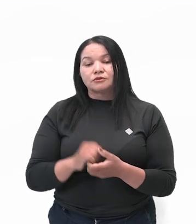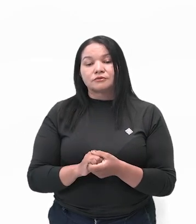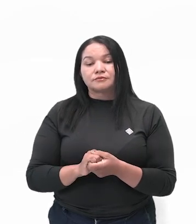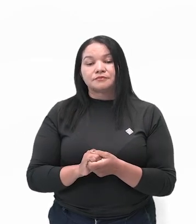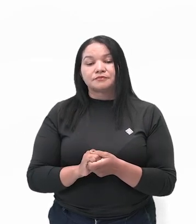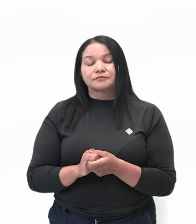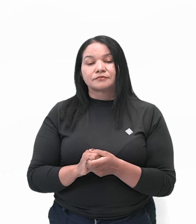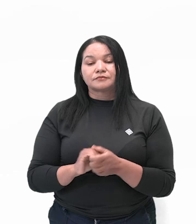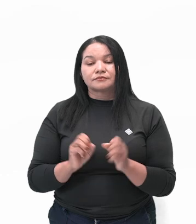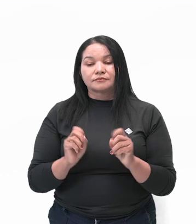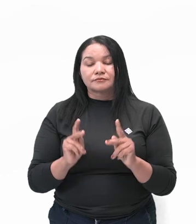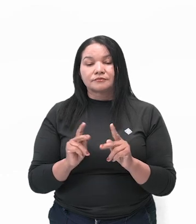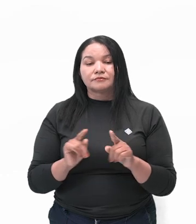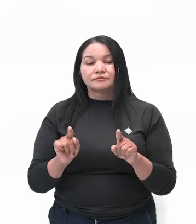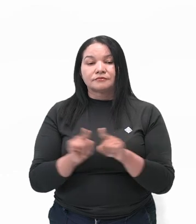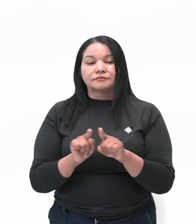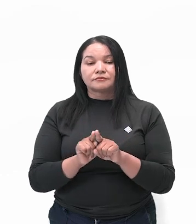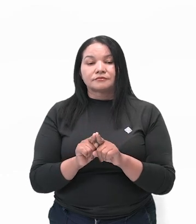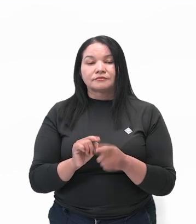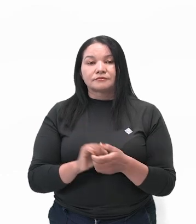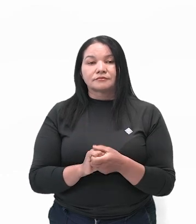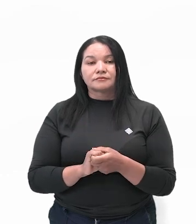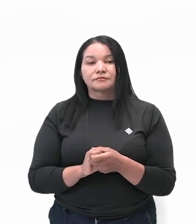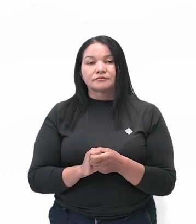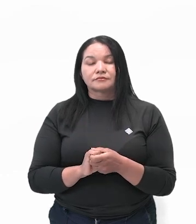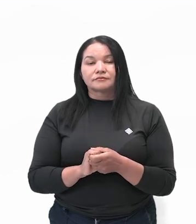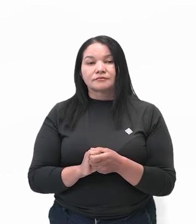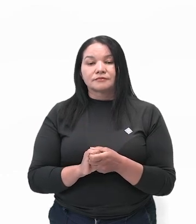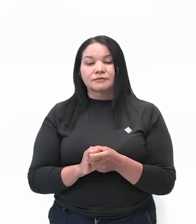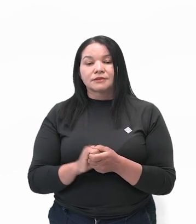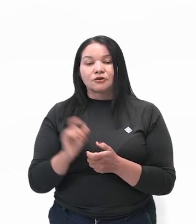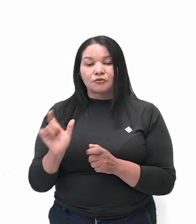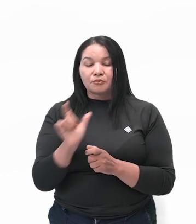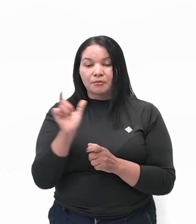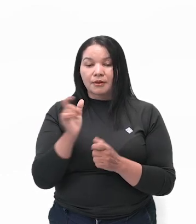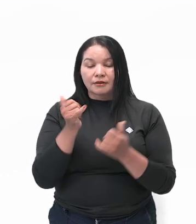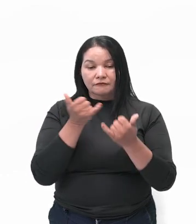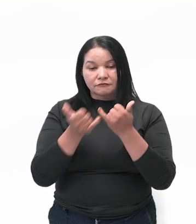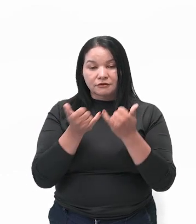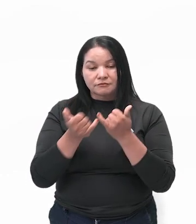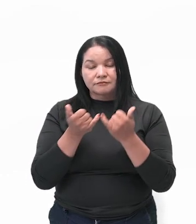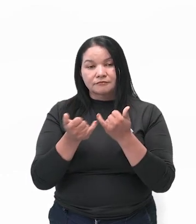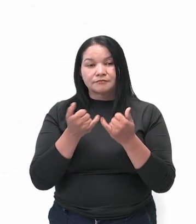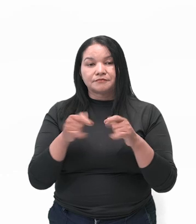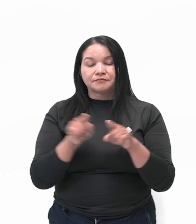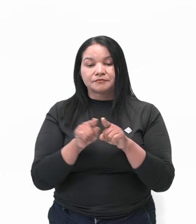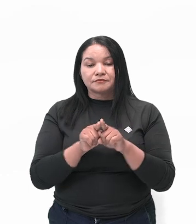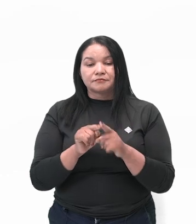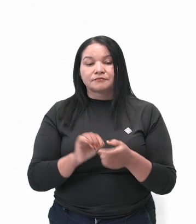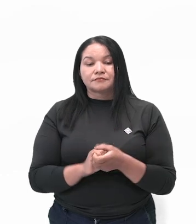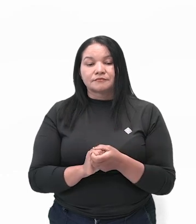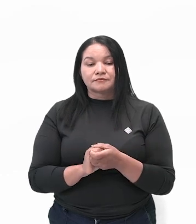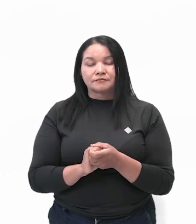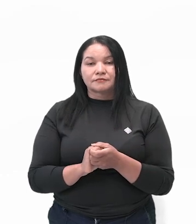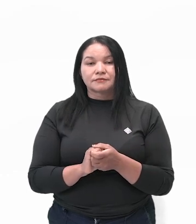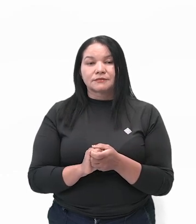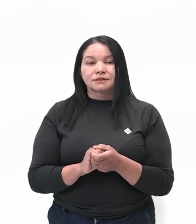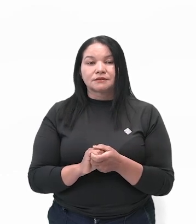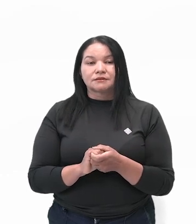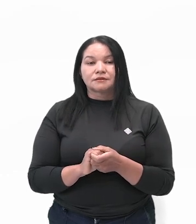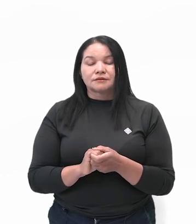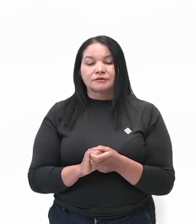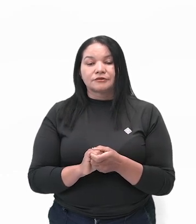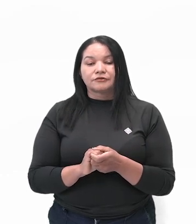ok? Você vai procurar palavras cognatas, aquelas palavras que se parecem,